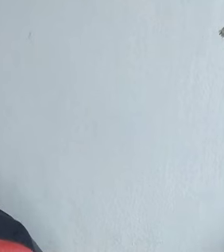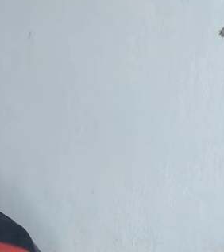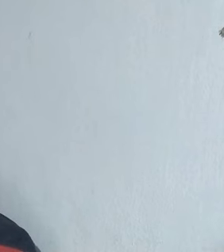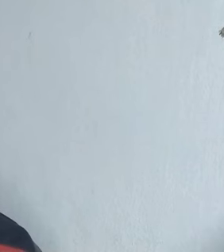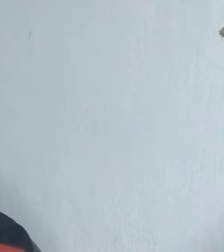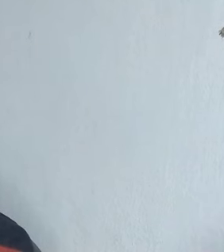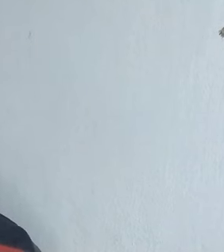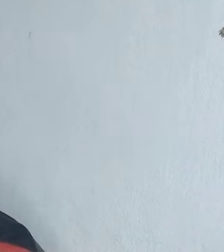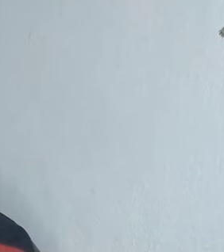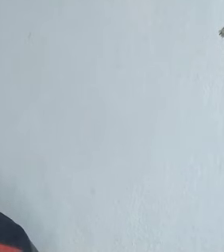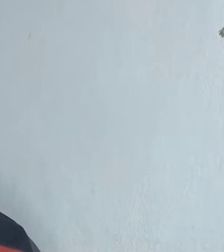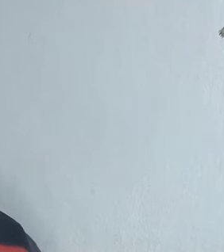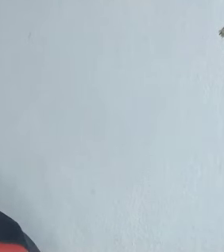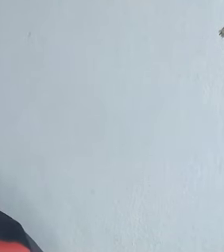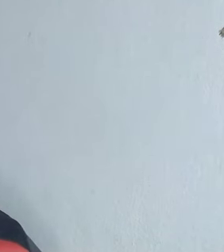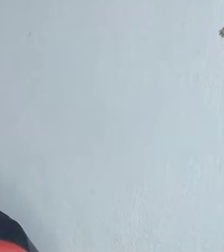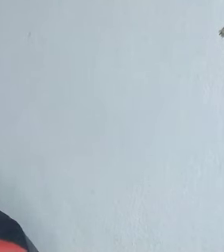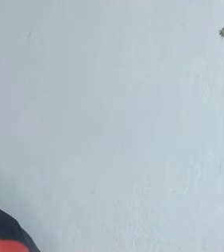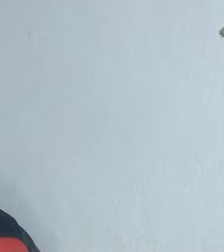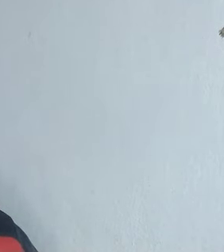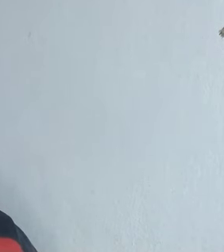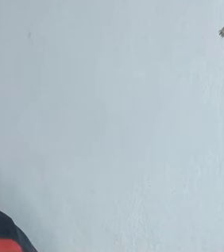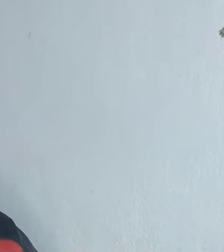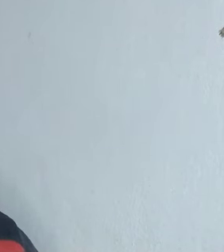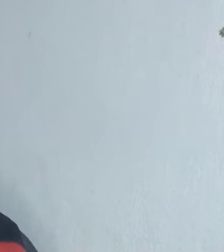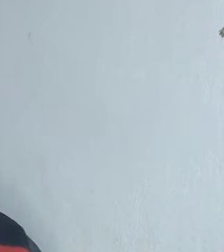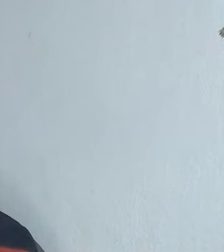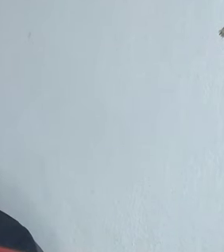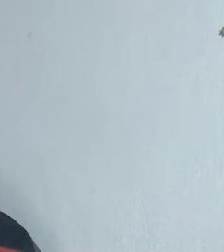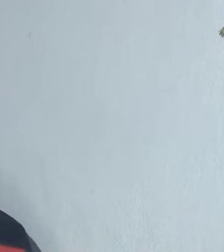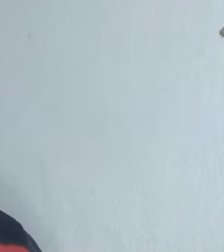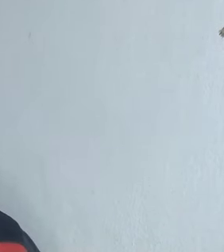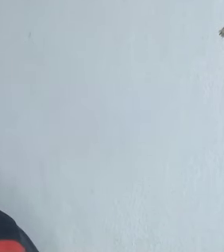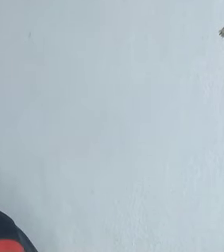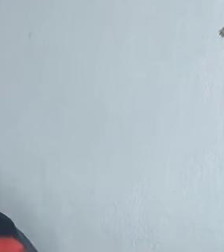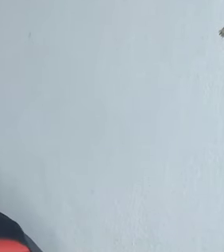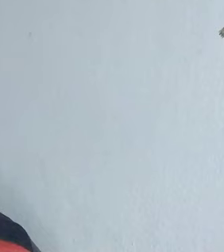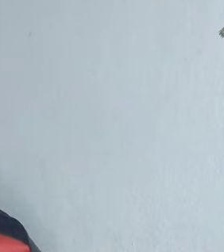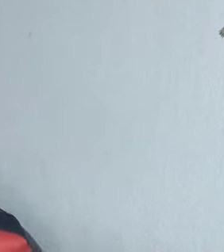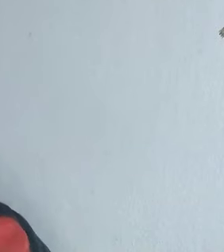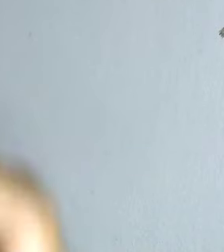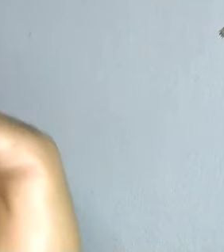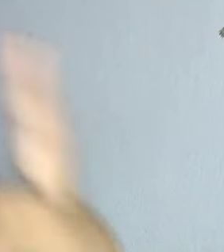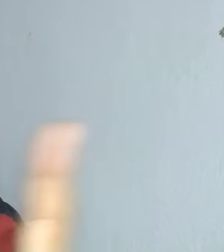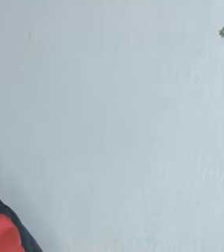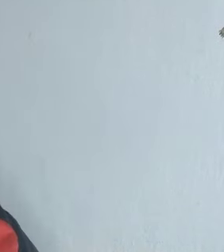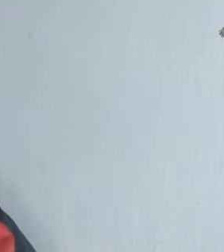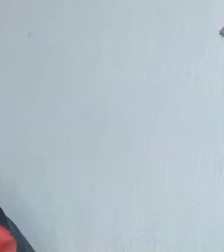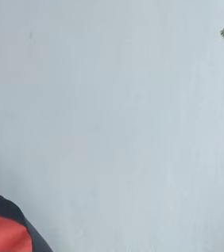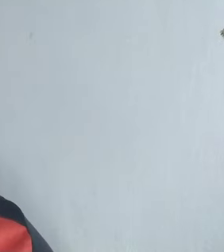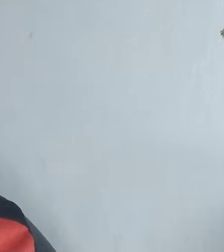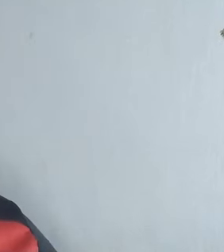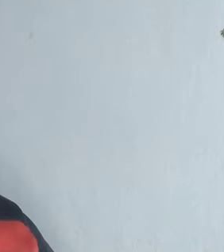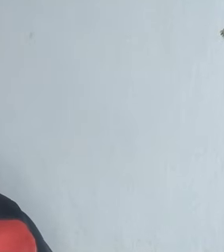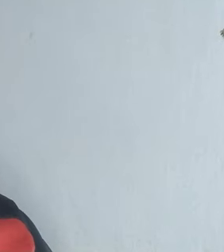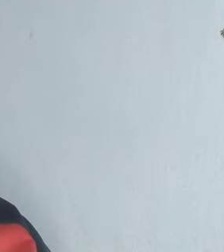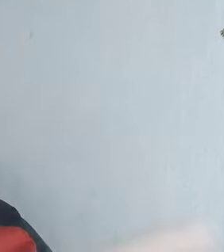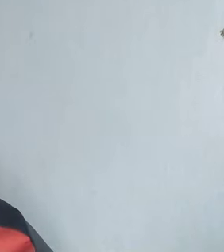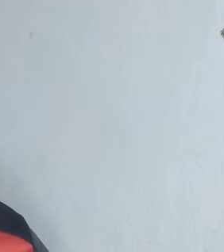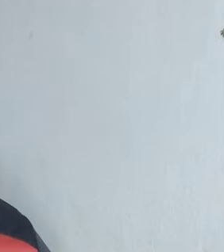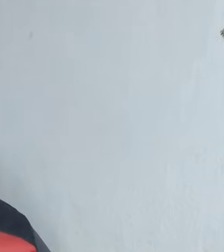roubou assaltou o país e depois concorrer a política normalmente foi nosso nosso sentado não